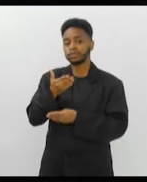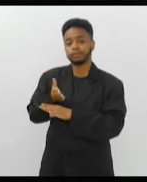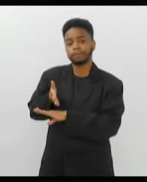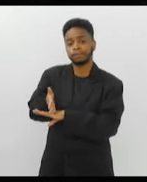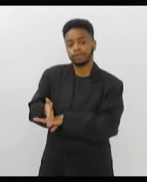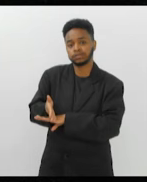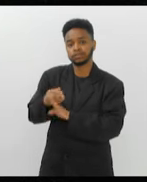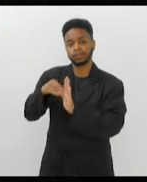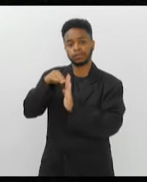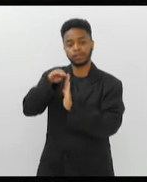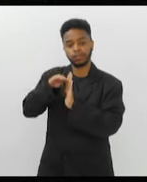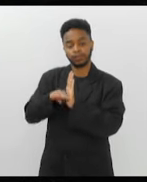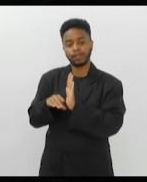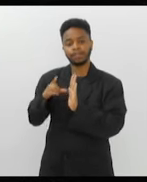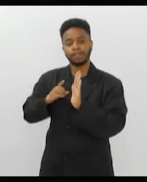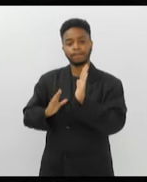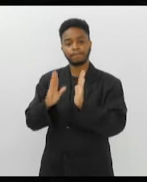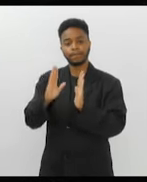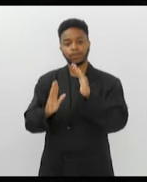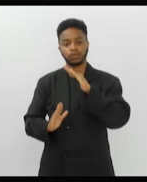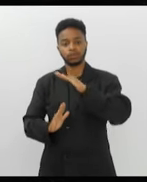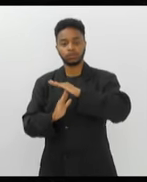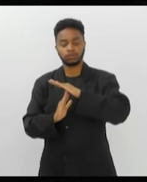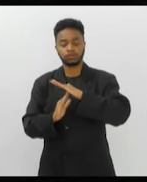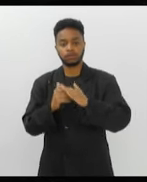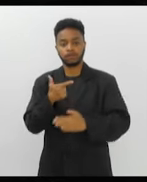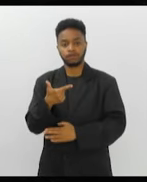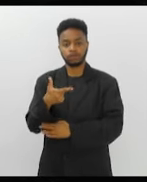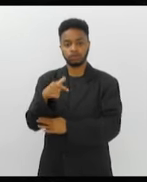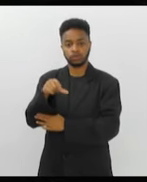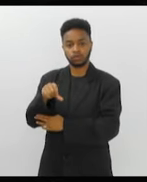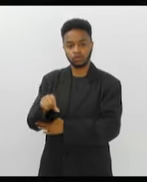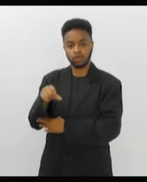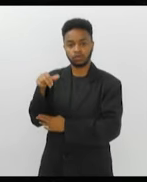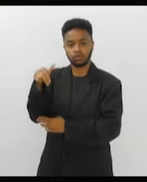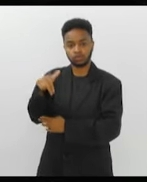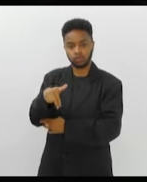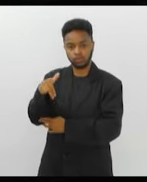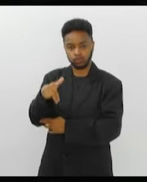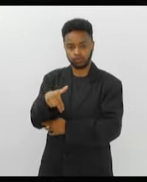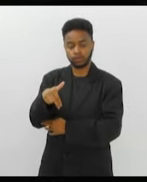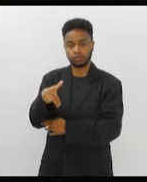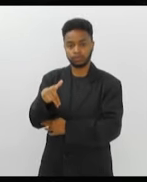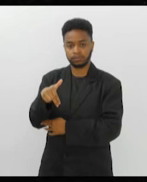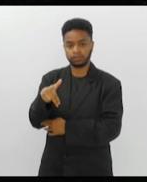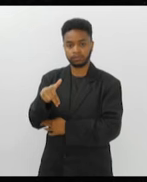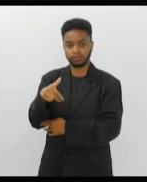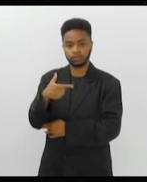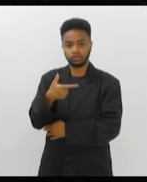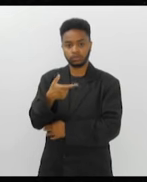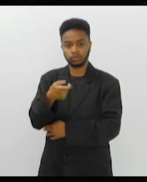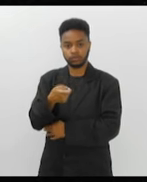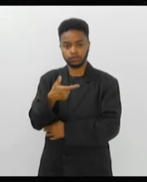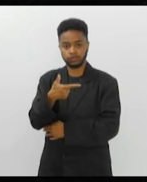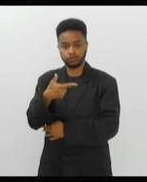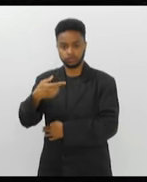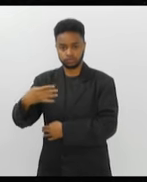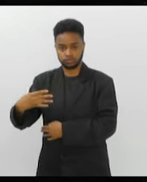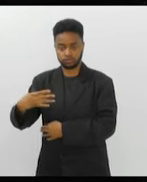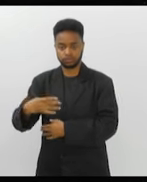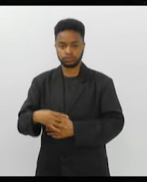uma data limite, 29 de novembro de